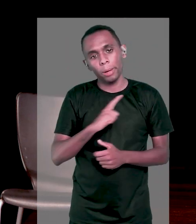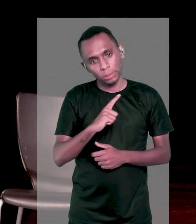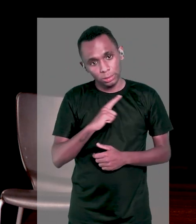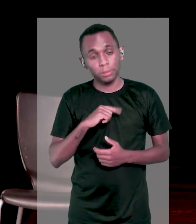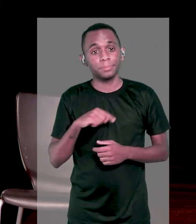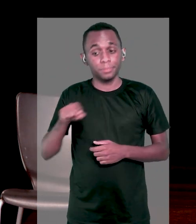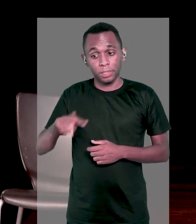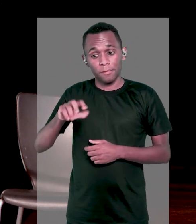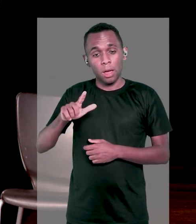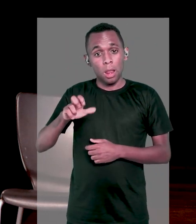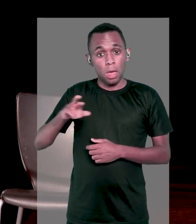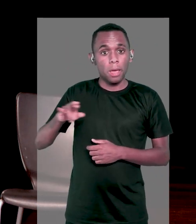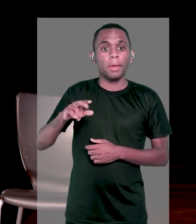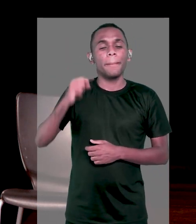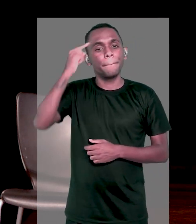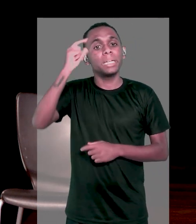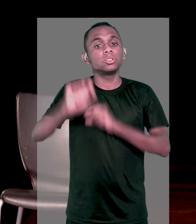fotos que eu mostrei para vocês